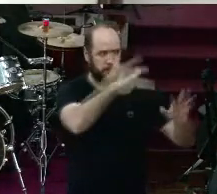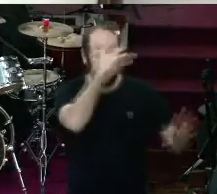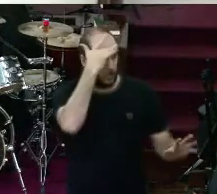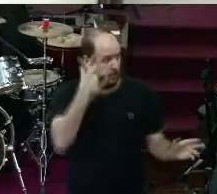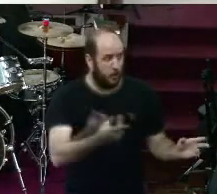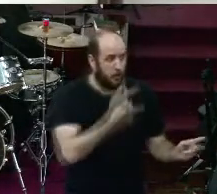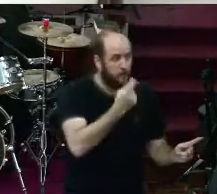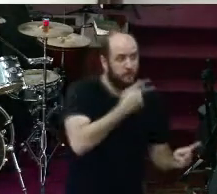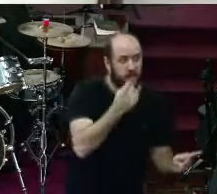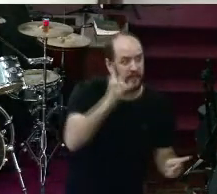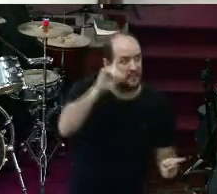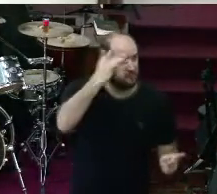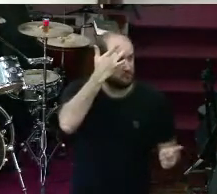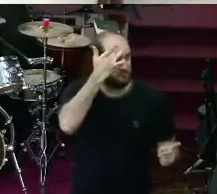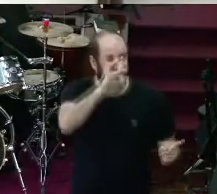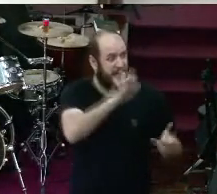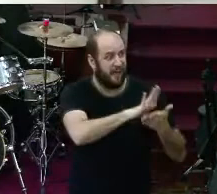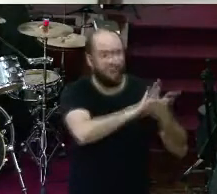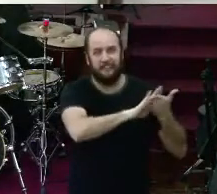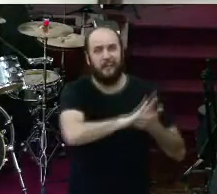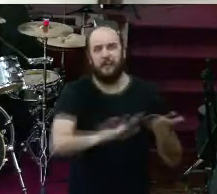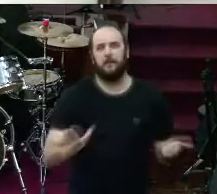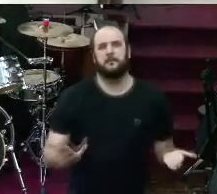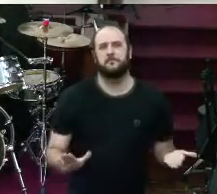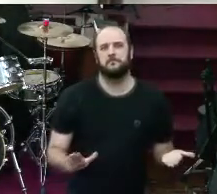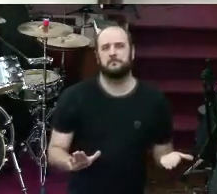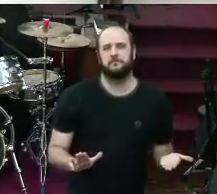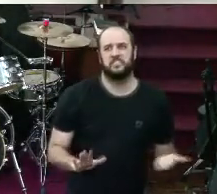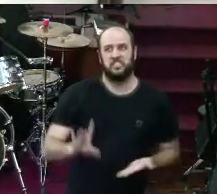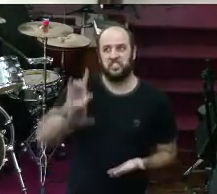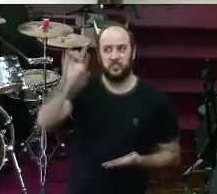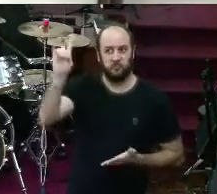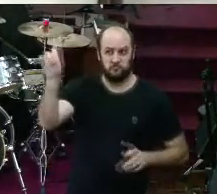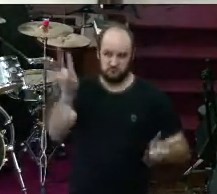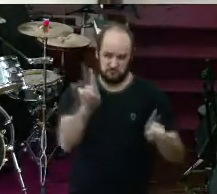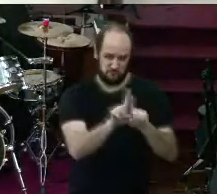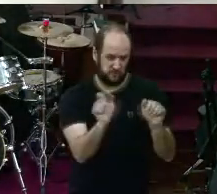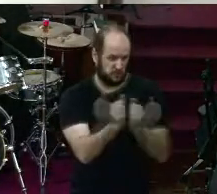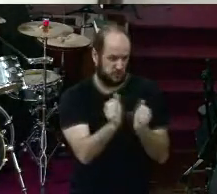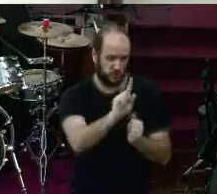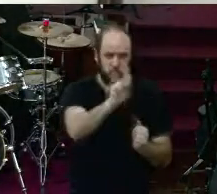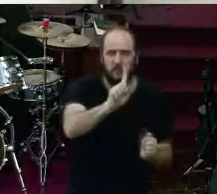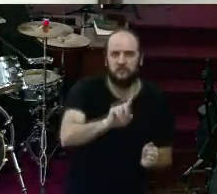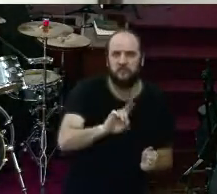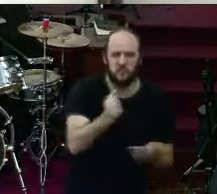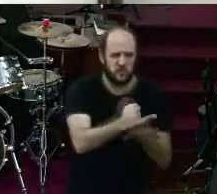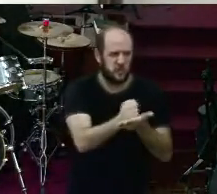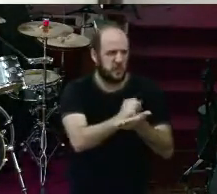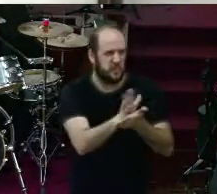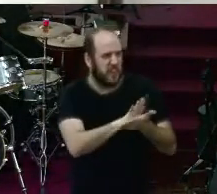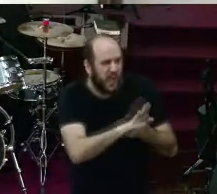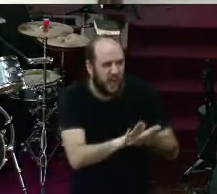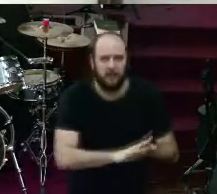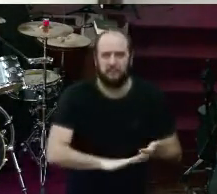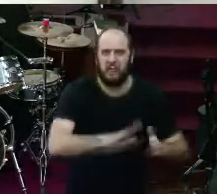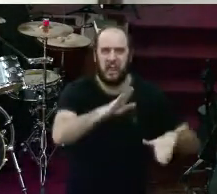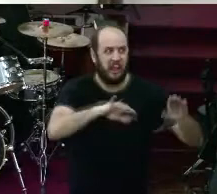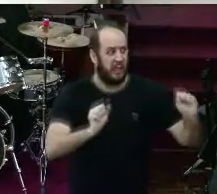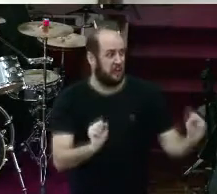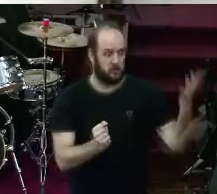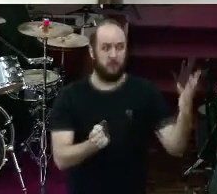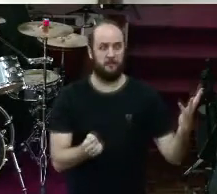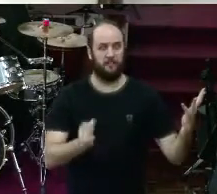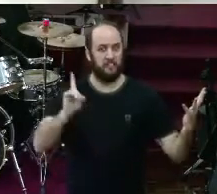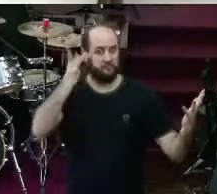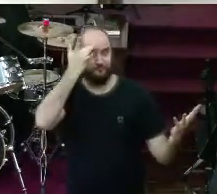que Deus não tem ciência de todas as coisas, que Deus não está no controle de todas as coisas, que algumas catástrofes